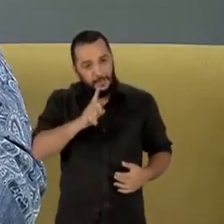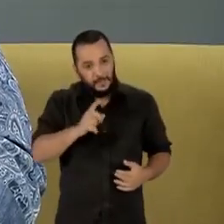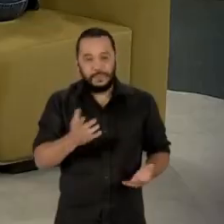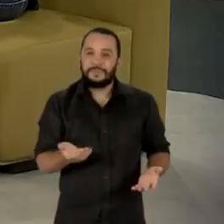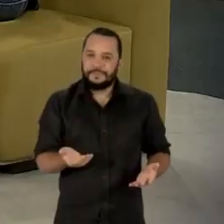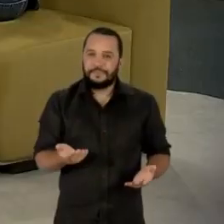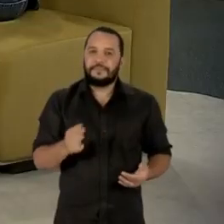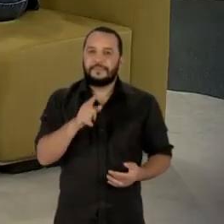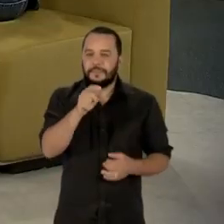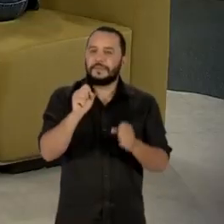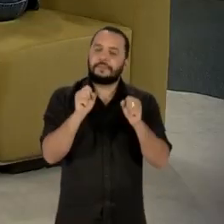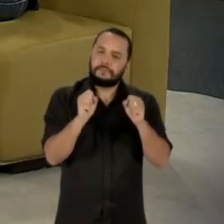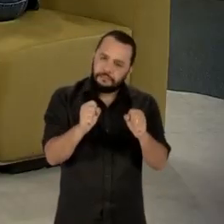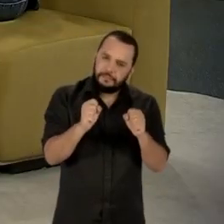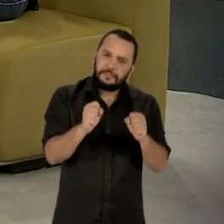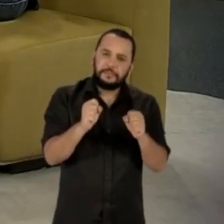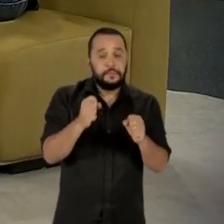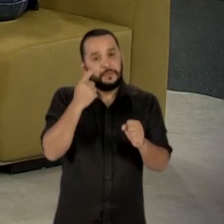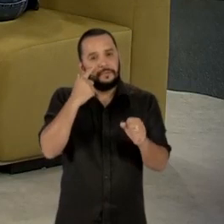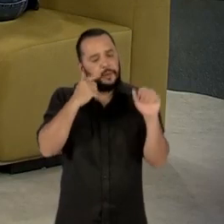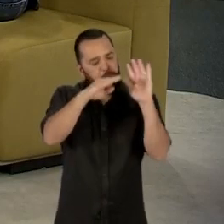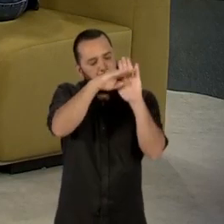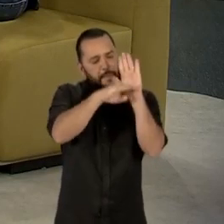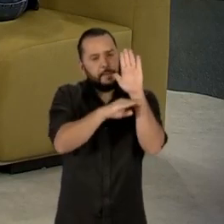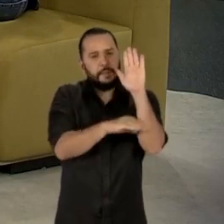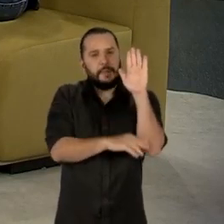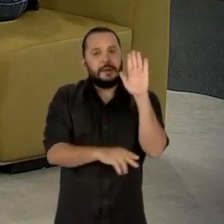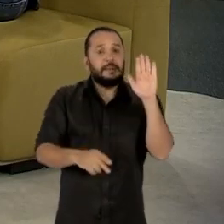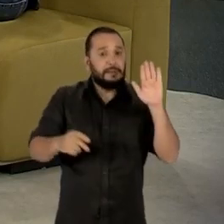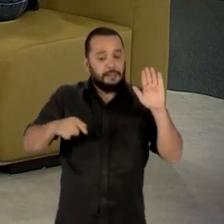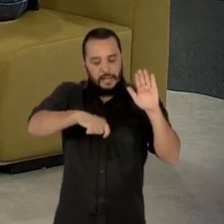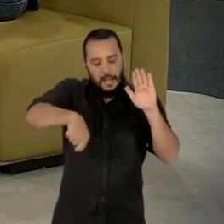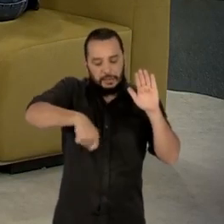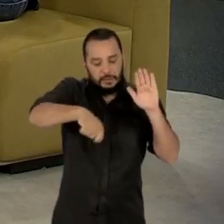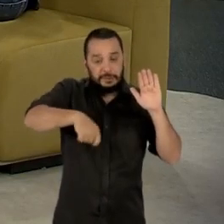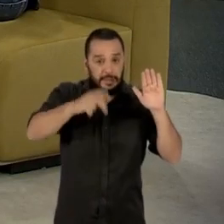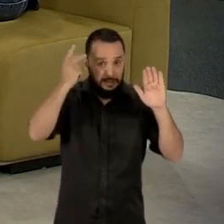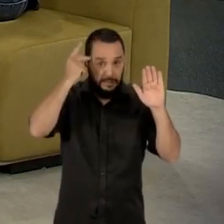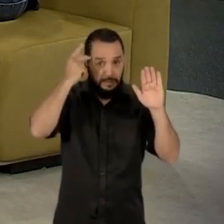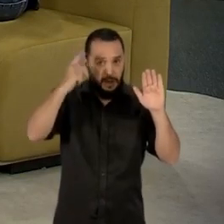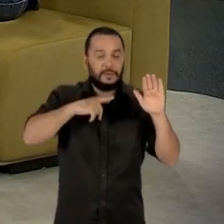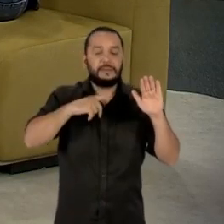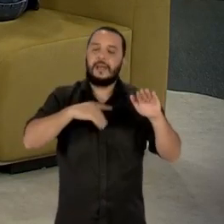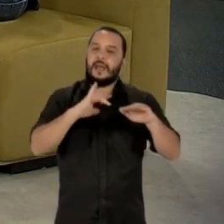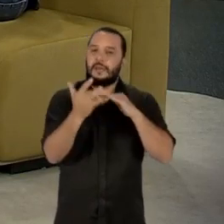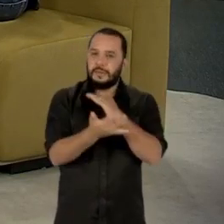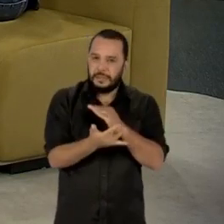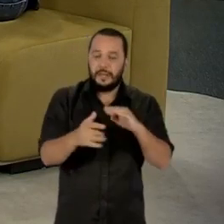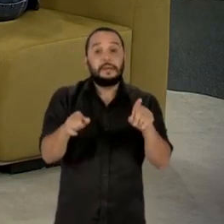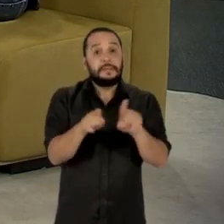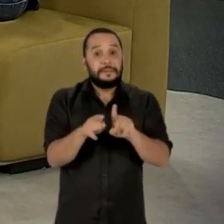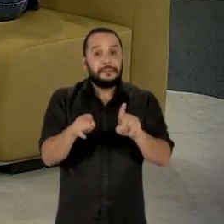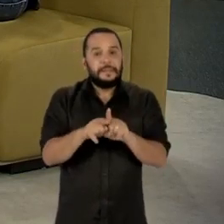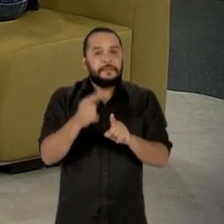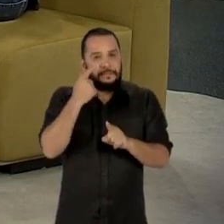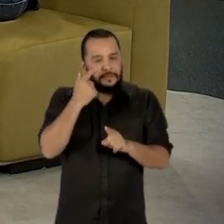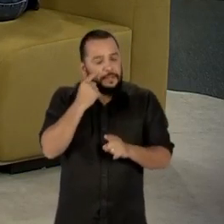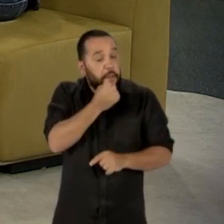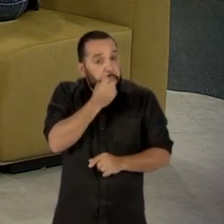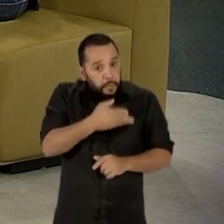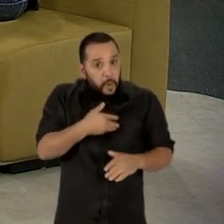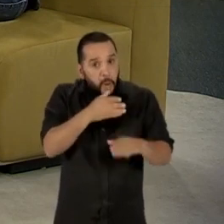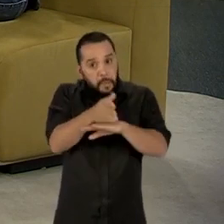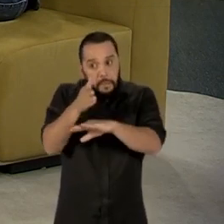conferir aí né a programação do do s&p gastronomia nas redes sociais do evento e acompanhar o que vale muito a pena